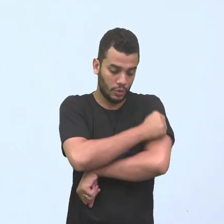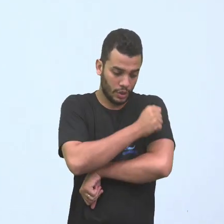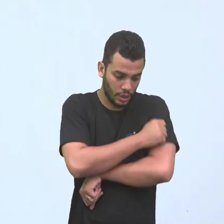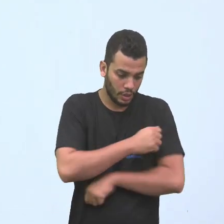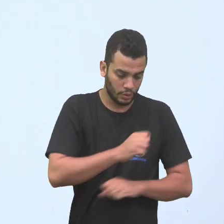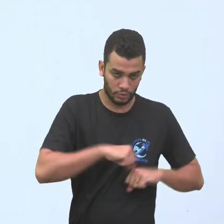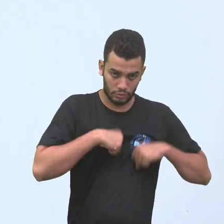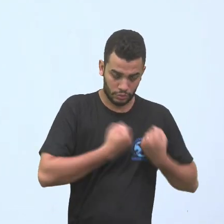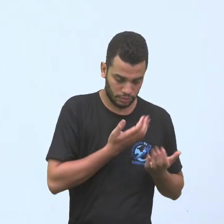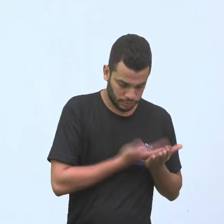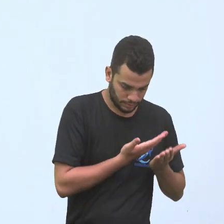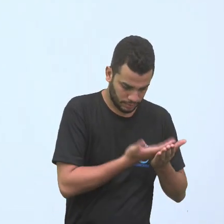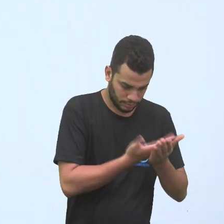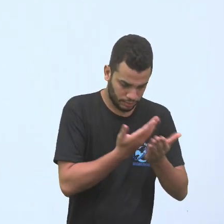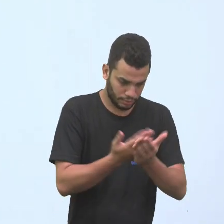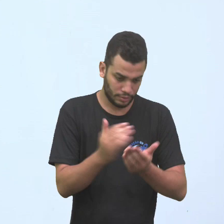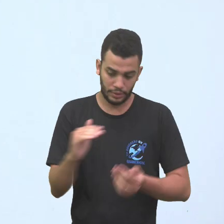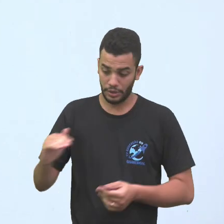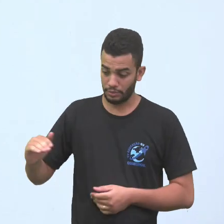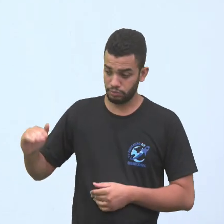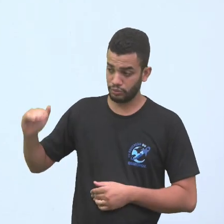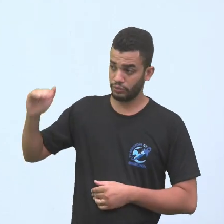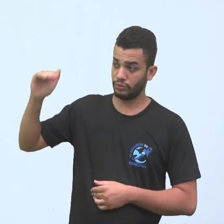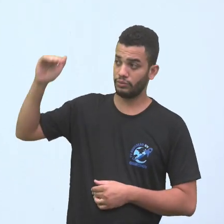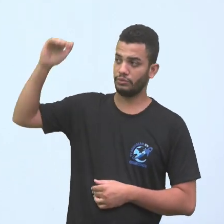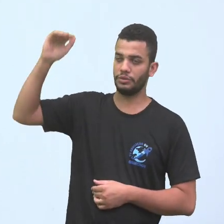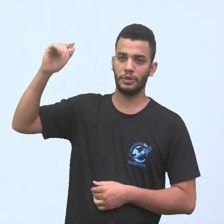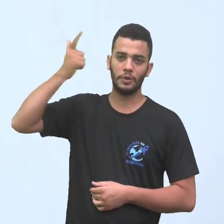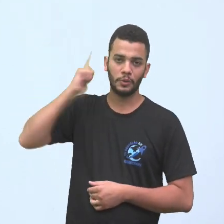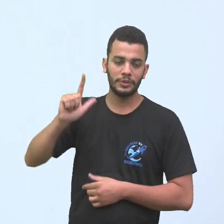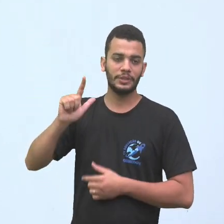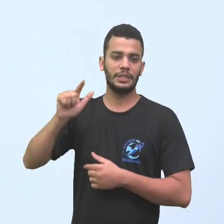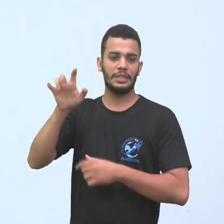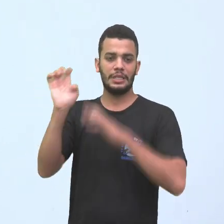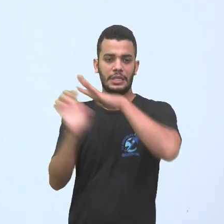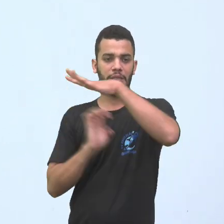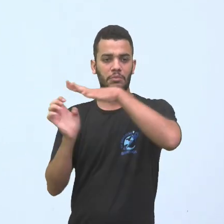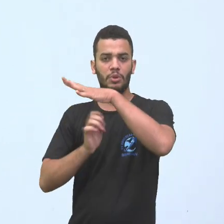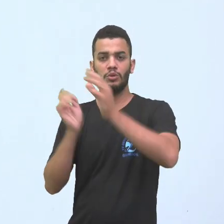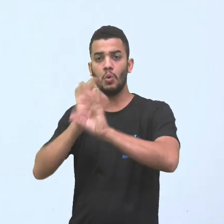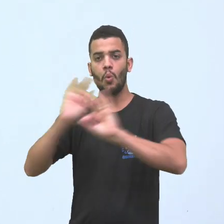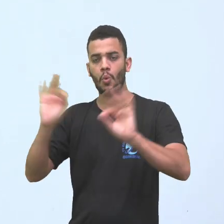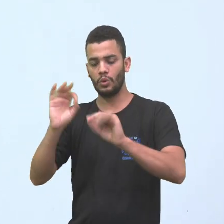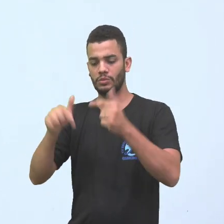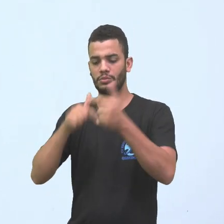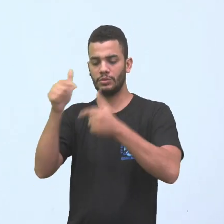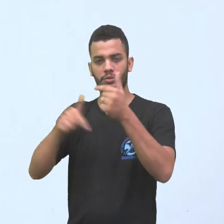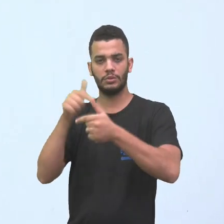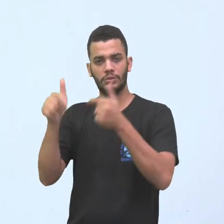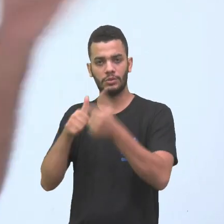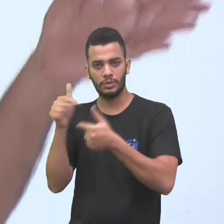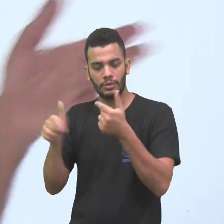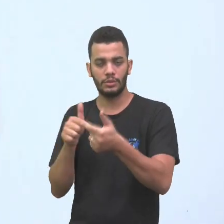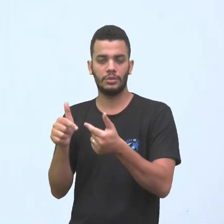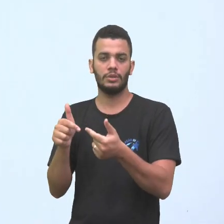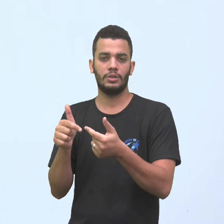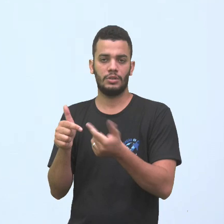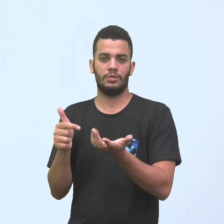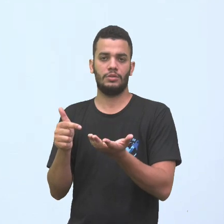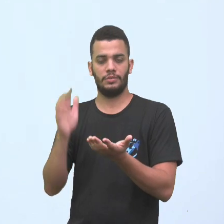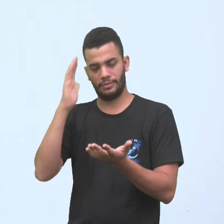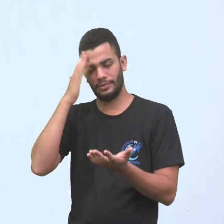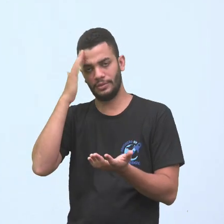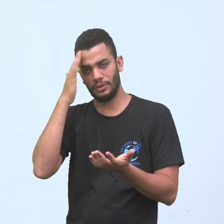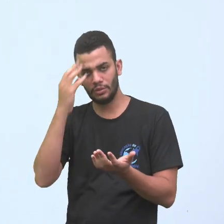futuro que ele quer ter de profissão. Então, o que nós estamos fazendo é transformando um modelo educacional através de